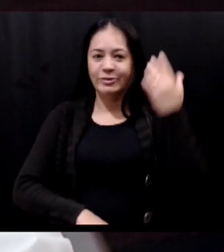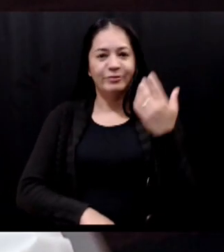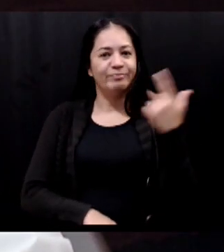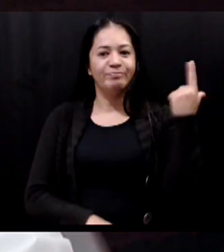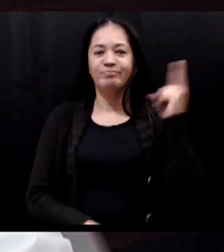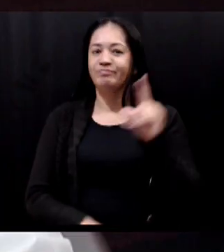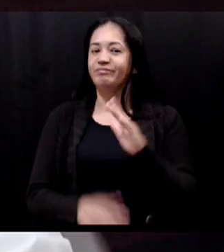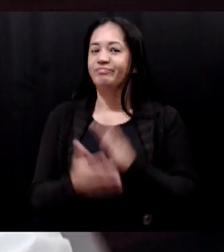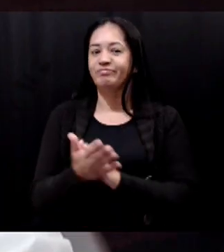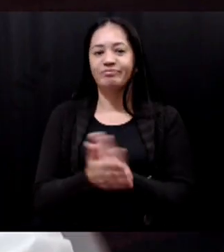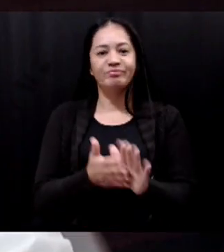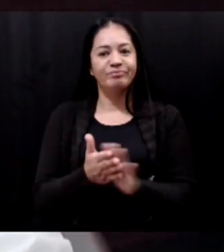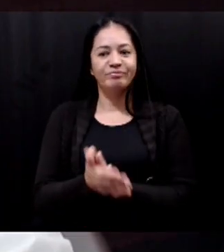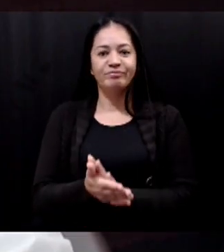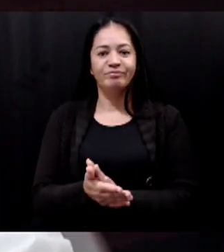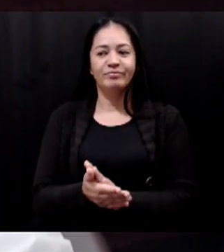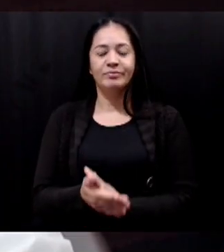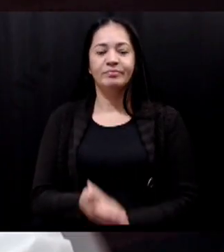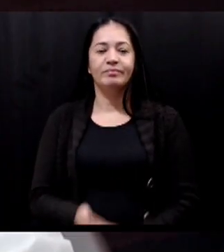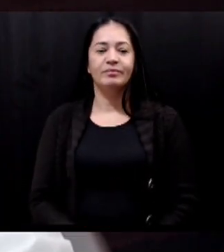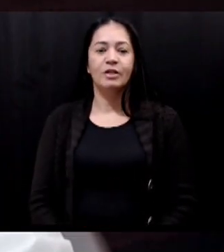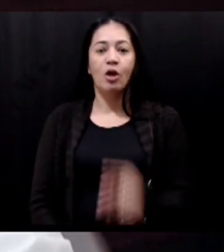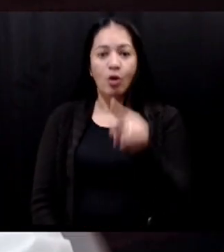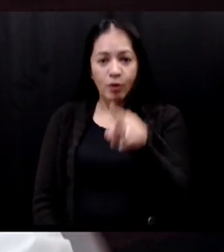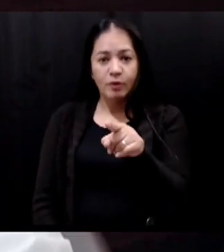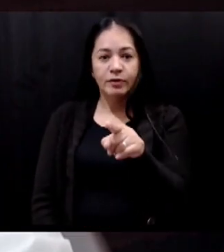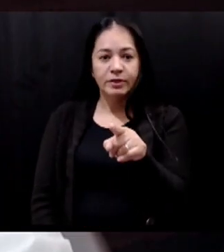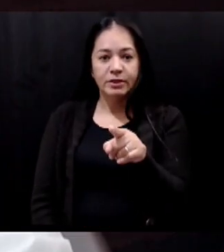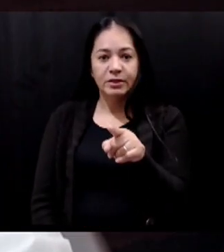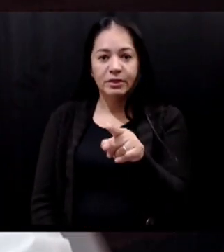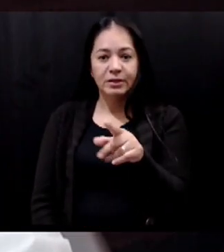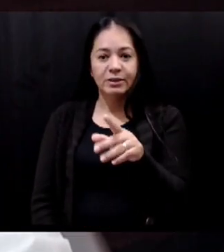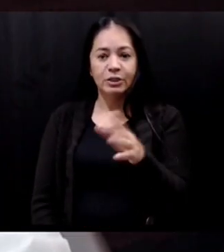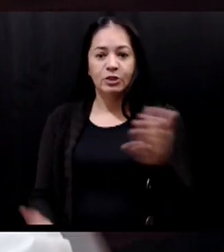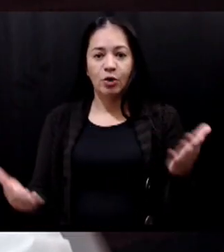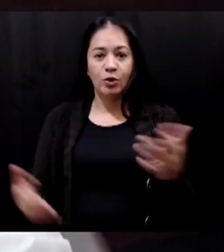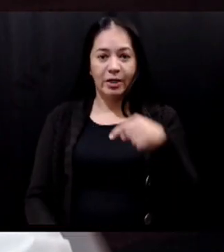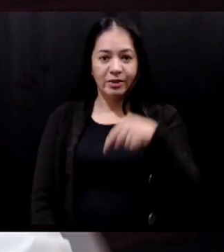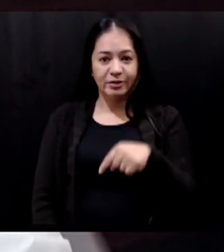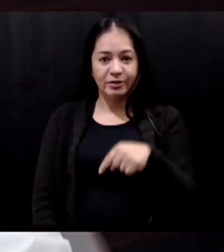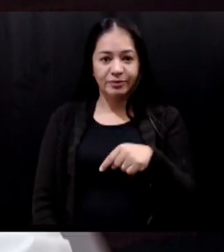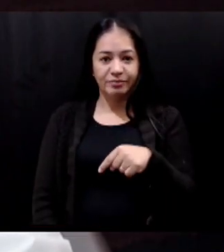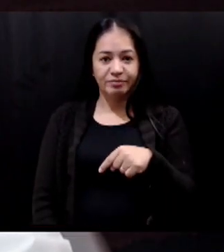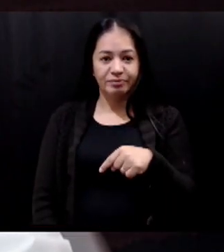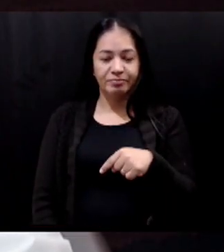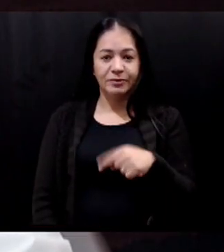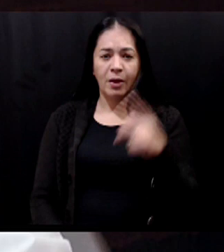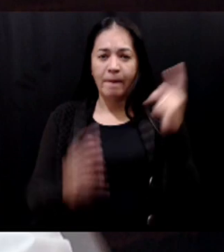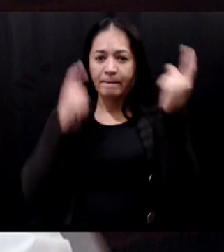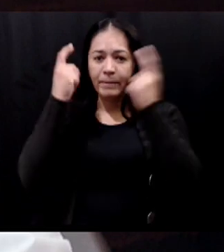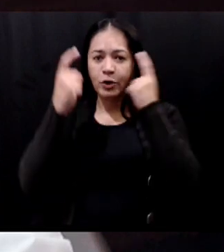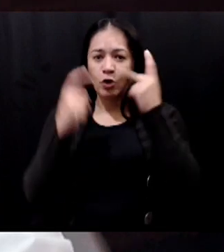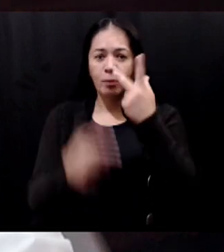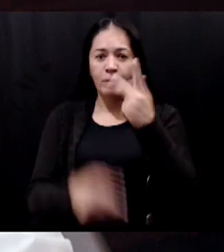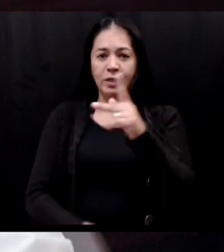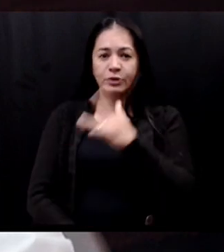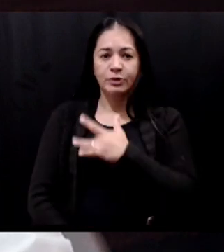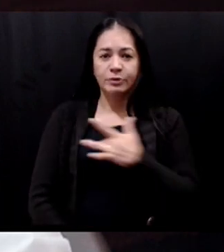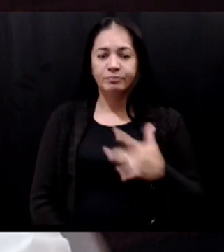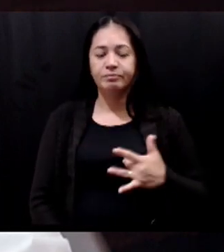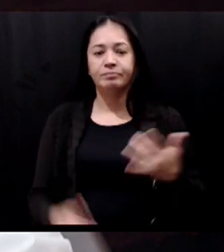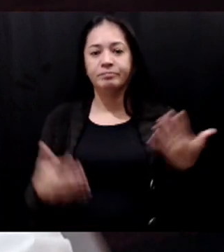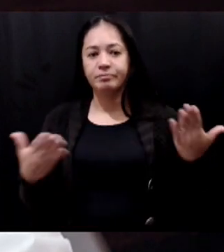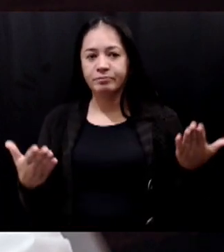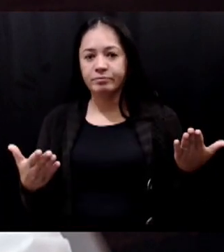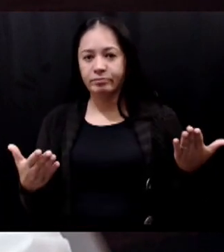que se você está aqui, você está preocupado com a sua saúde, então isso